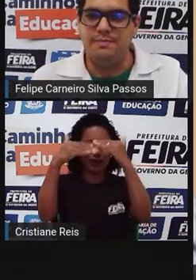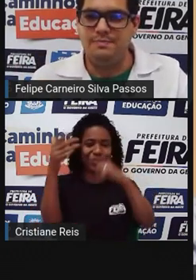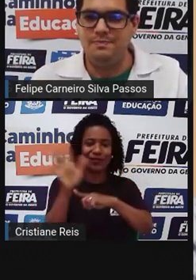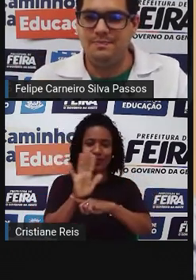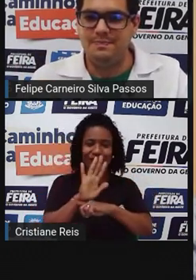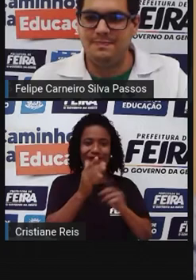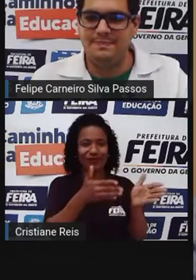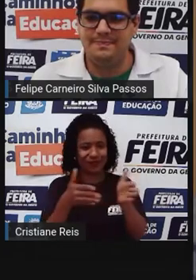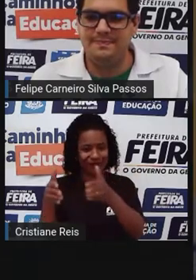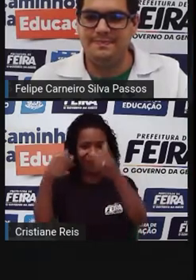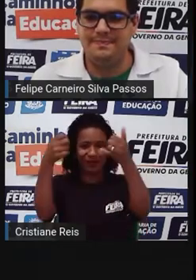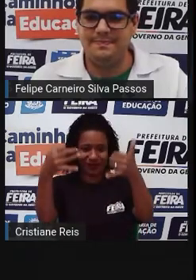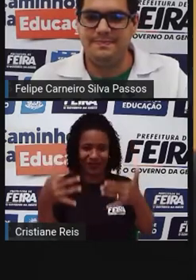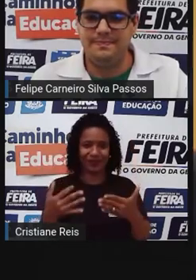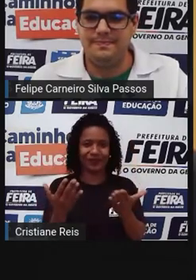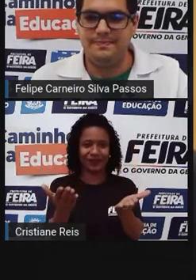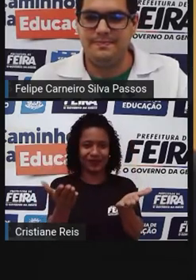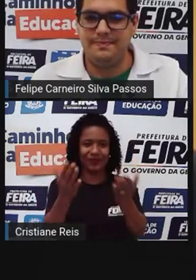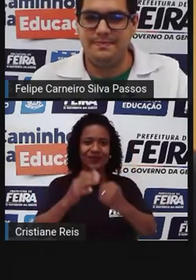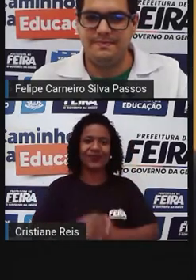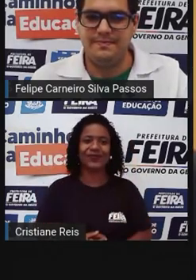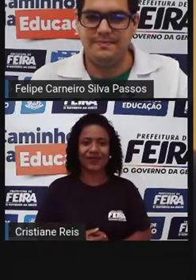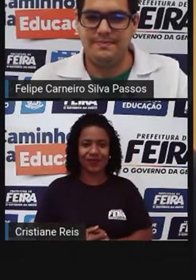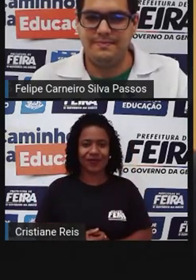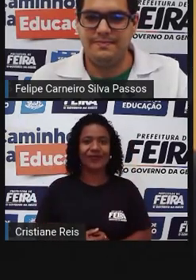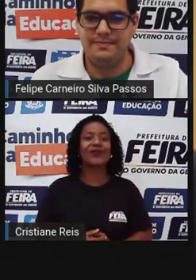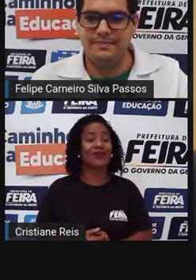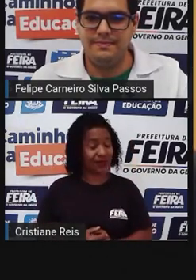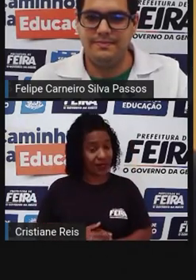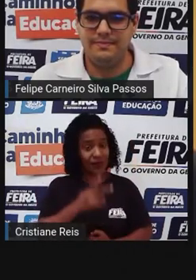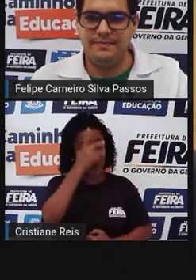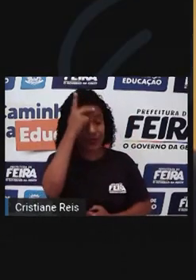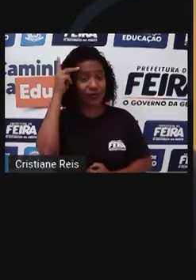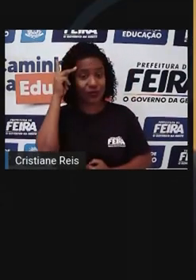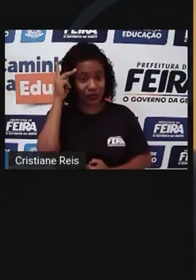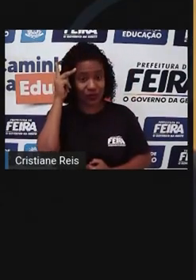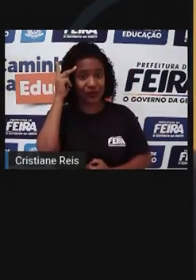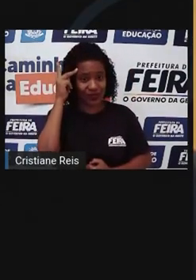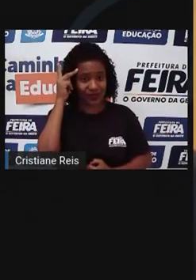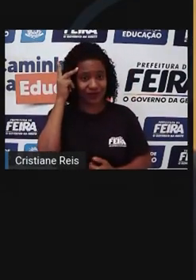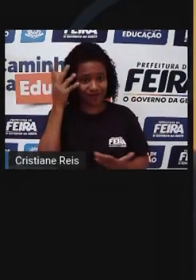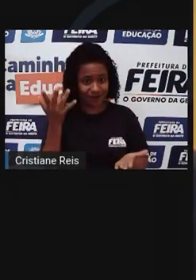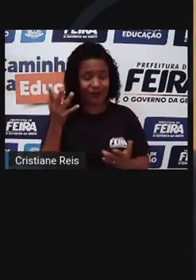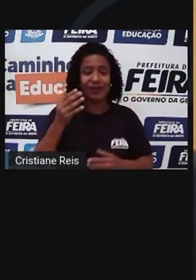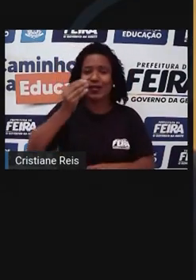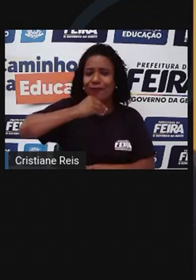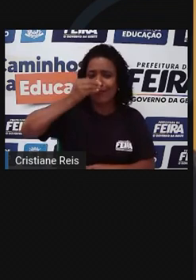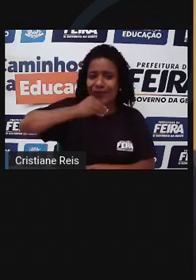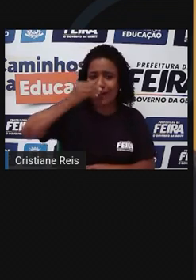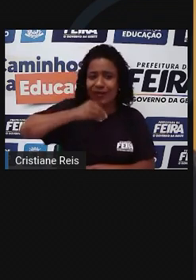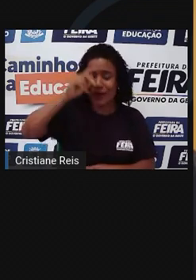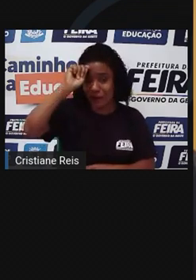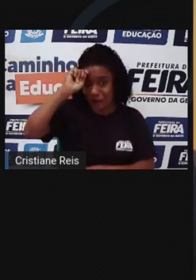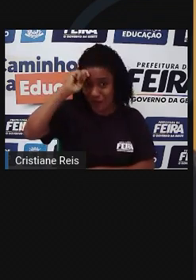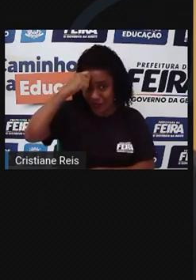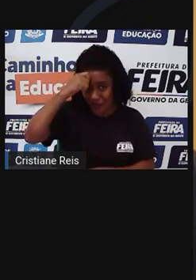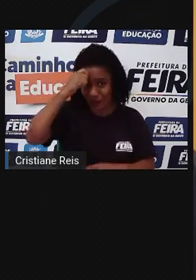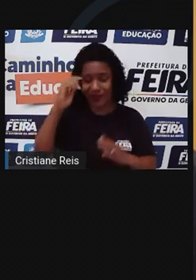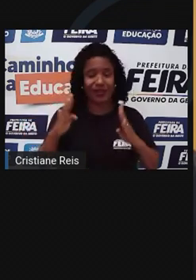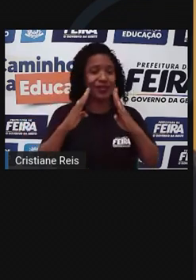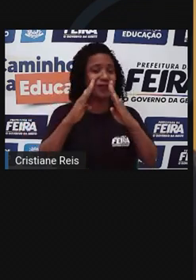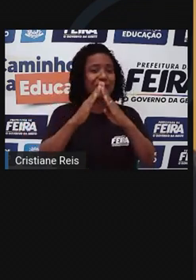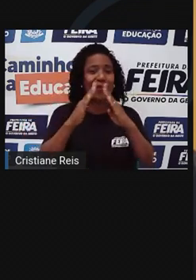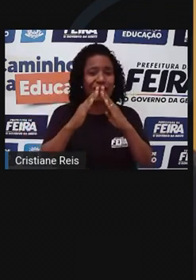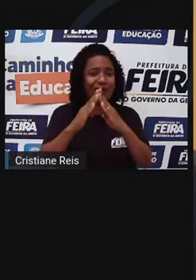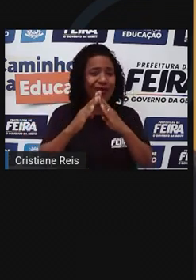despede. Os mais vulneráveis são os negros que estudam nas escolas públicas e que moram nas periferias.